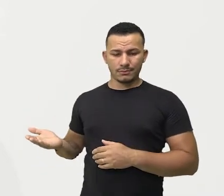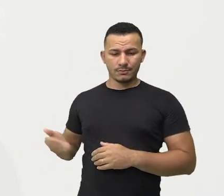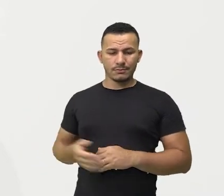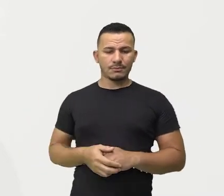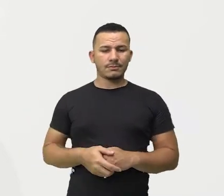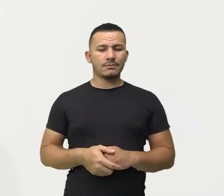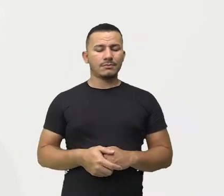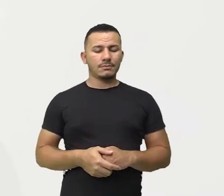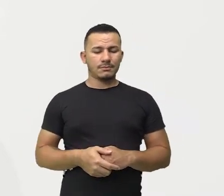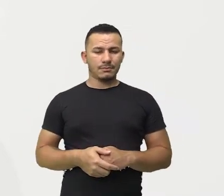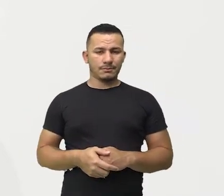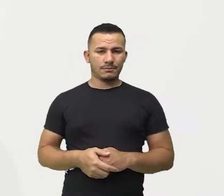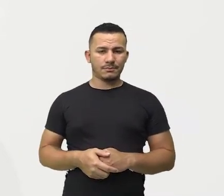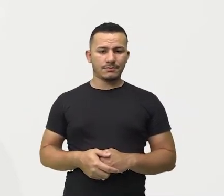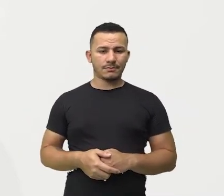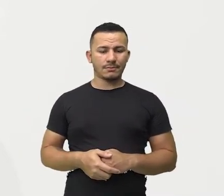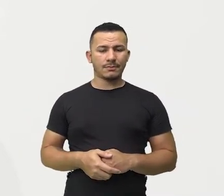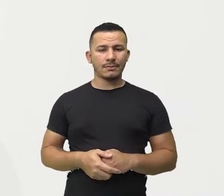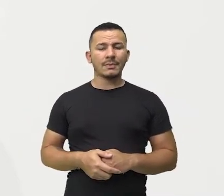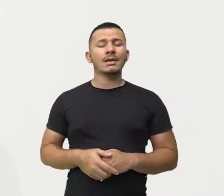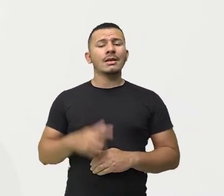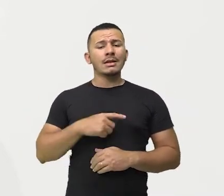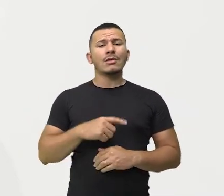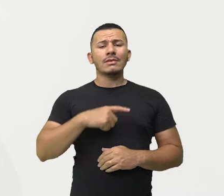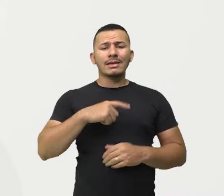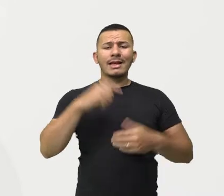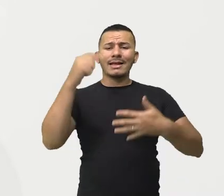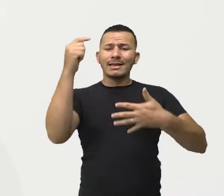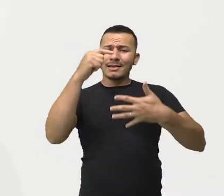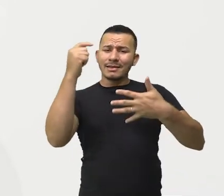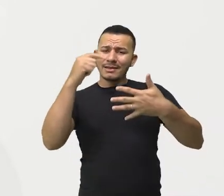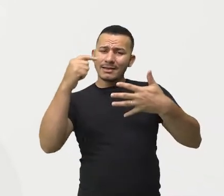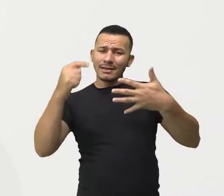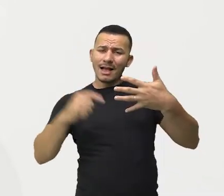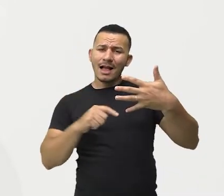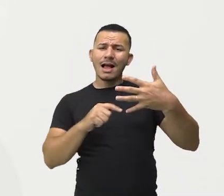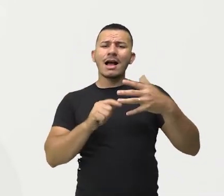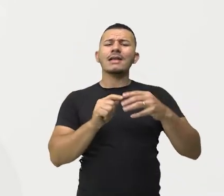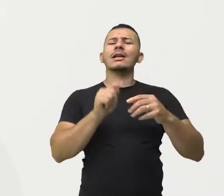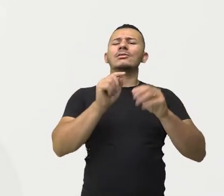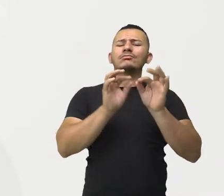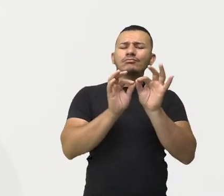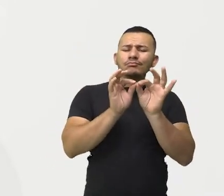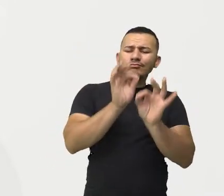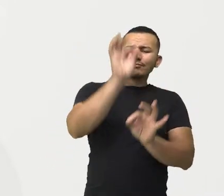na diagonal, olha lá. Então, em cada tracejado desse,